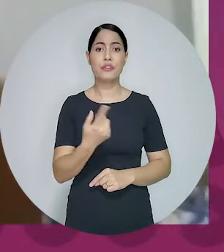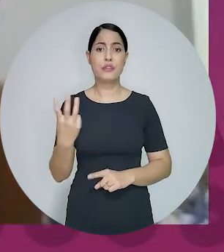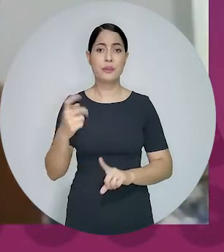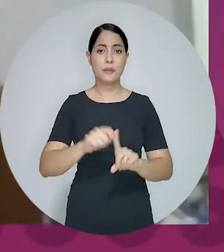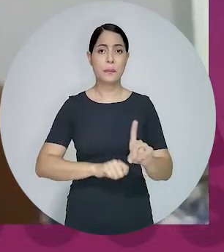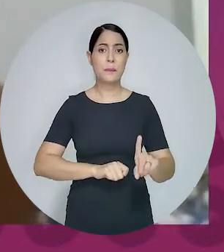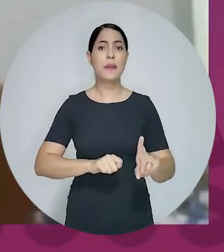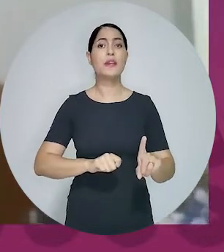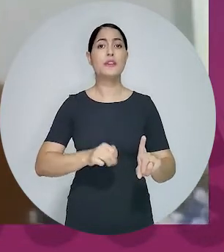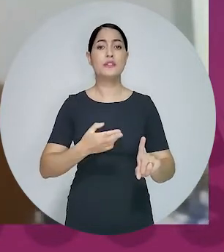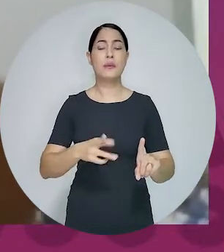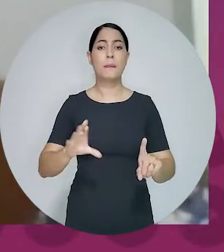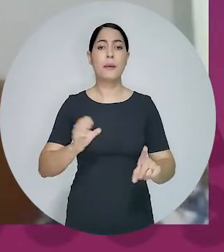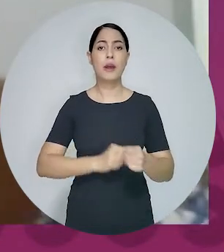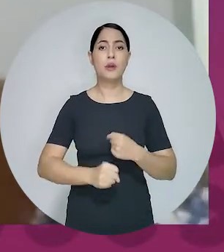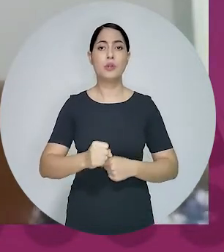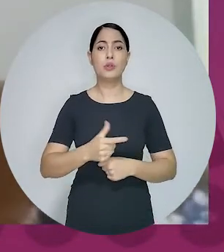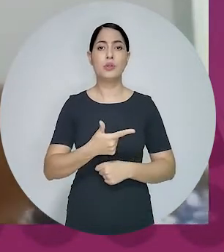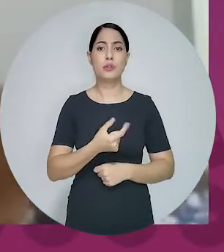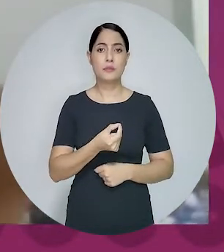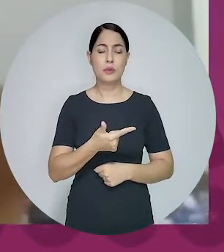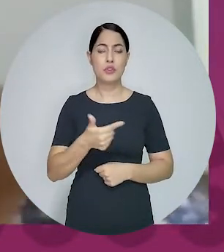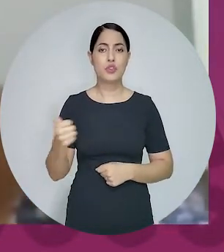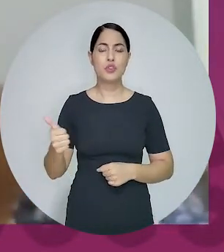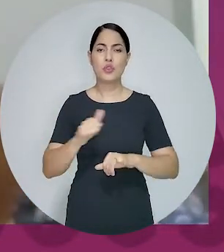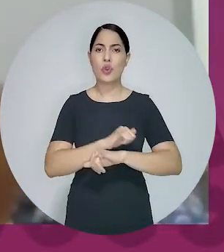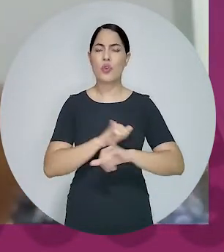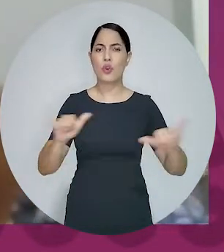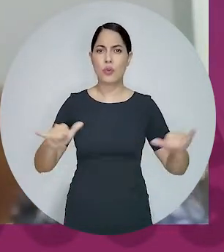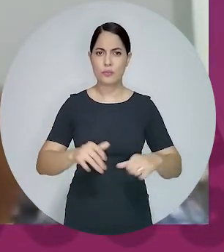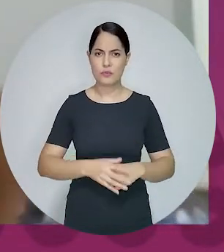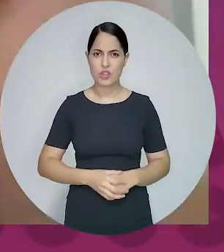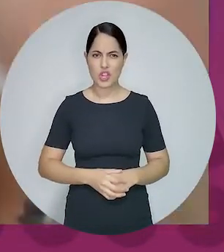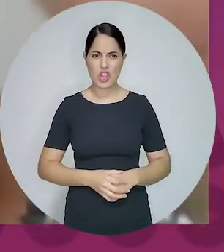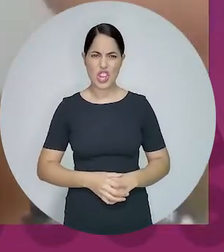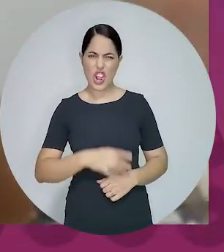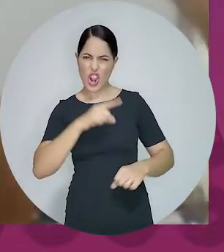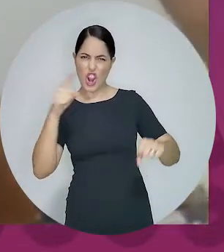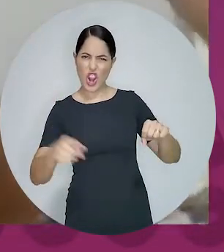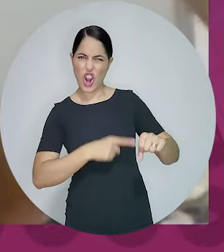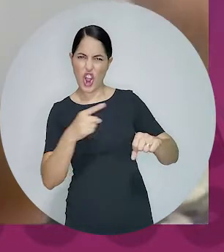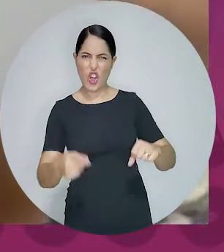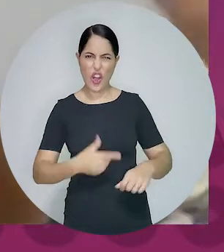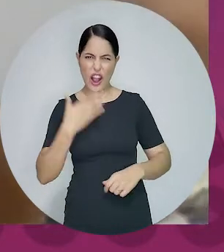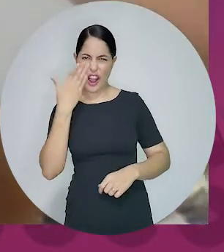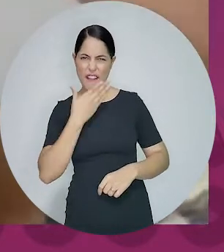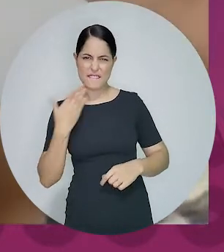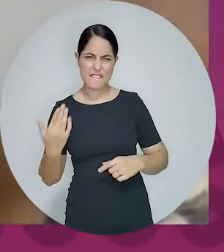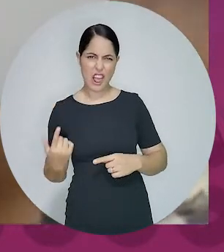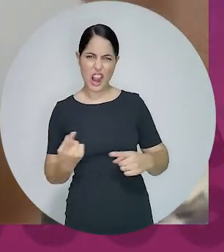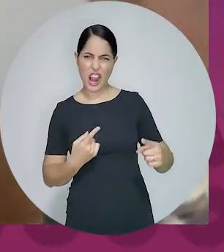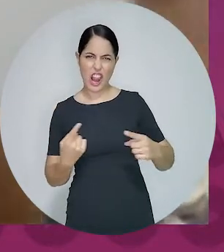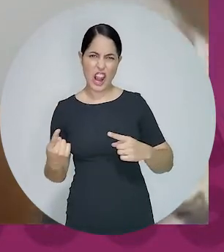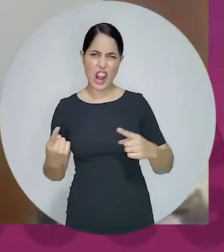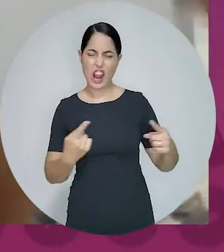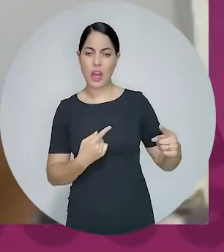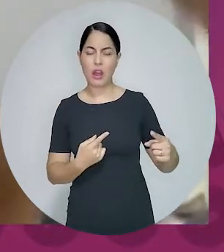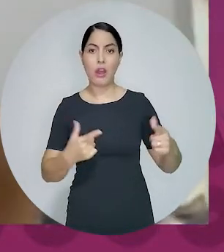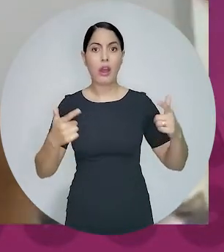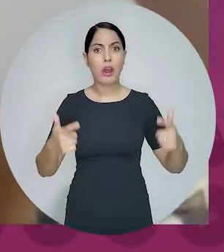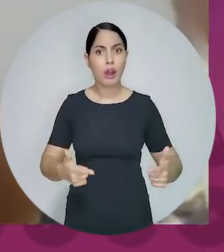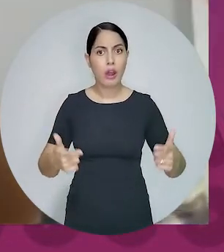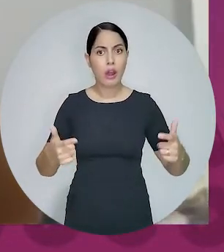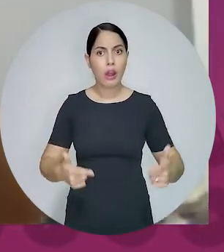2021, o jornal A Gazeta publicou uma notícia sobre a manchete de louca a vagabunda, os ataques na internet às mulheres